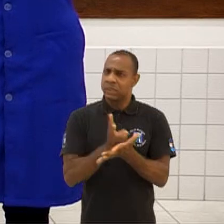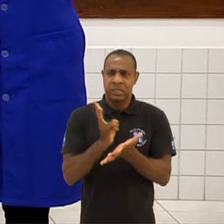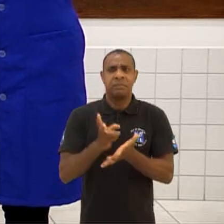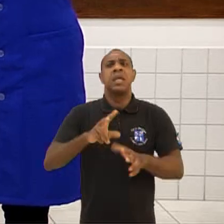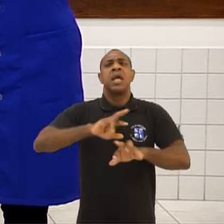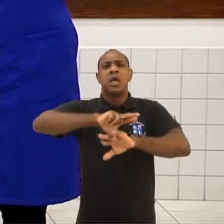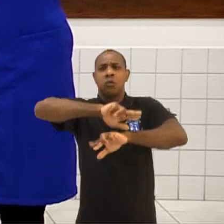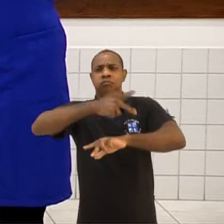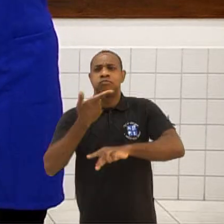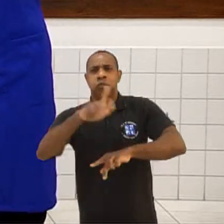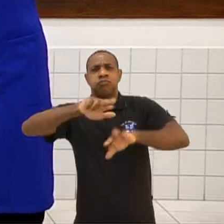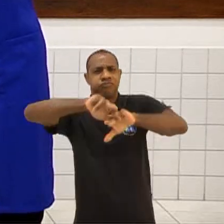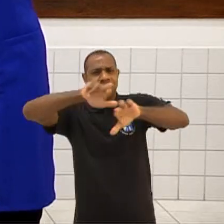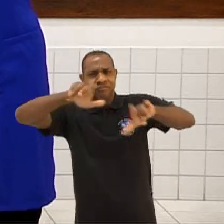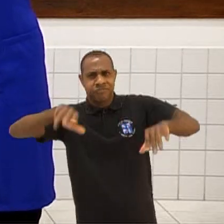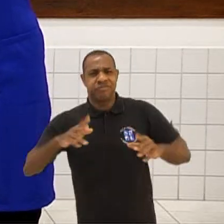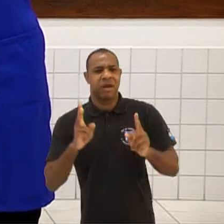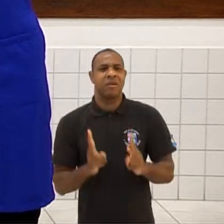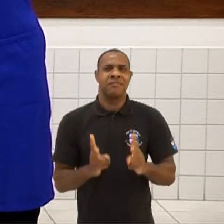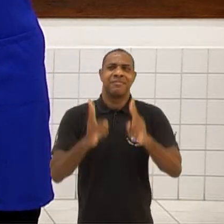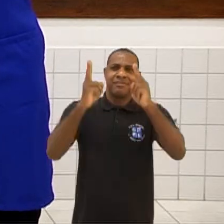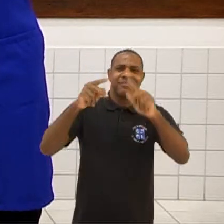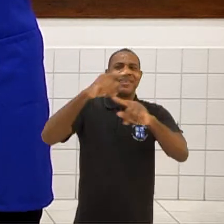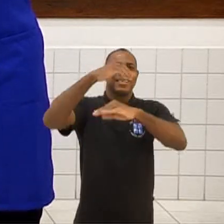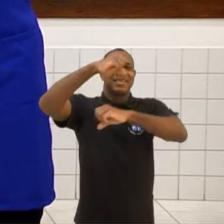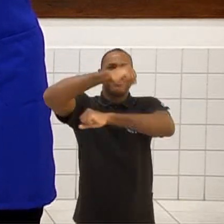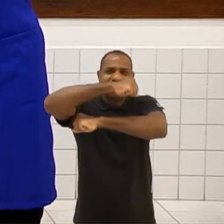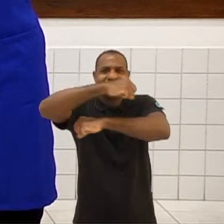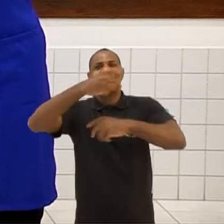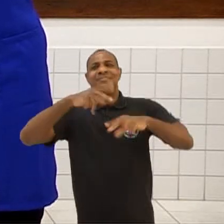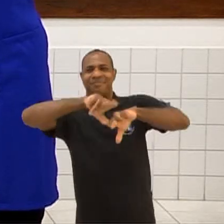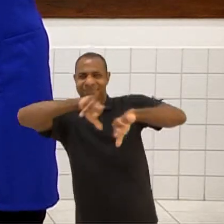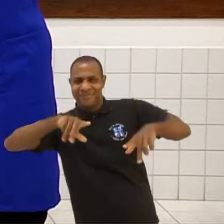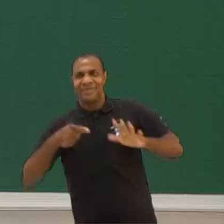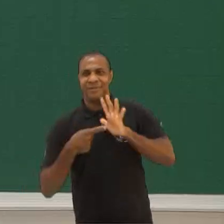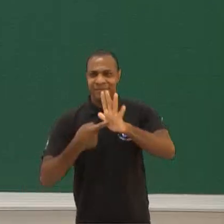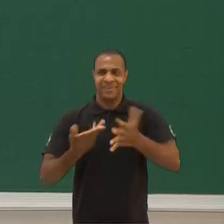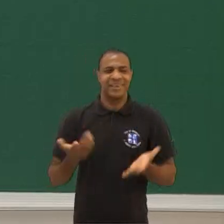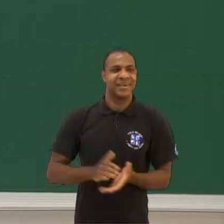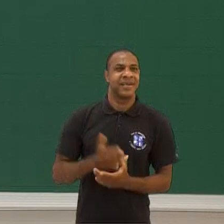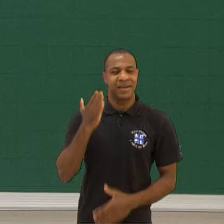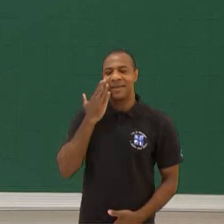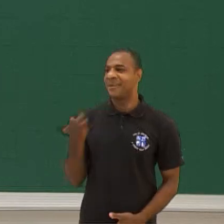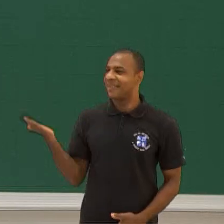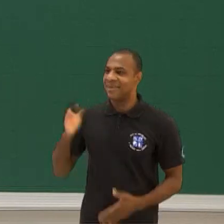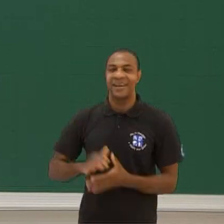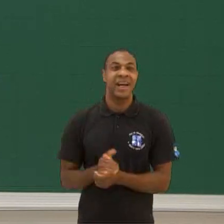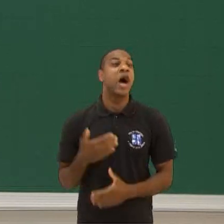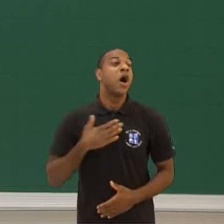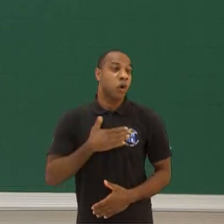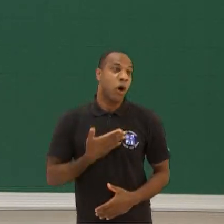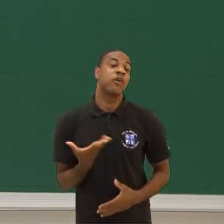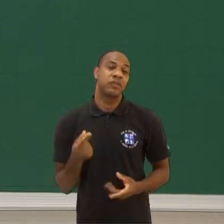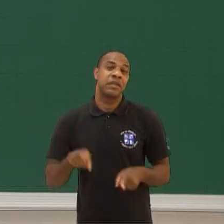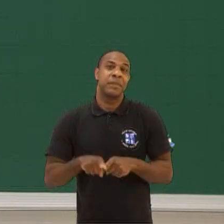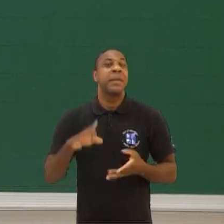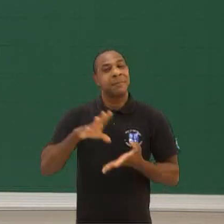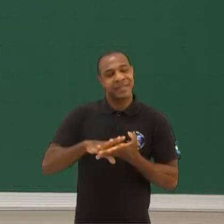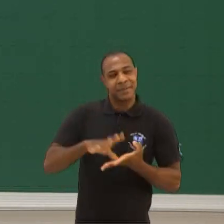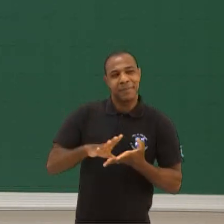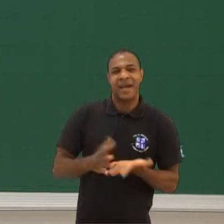funciona. Manda um salve, Alexandre Strescher, da Escola Estadual Dom Pedro II, Curitiba. Gosto muito de matemática, minha